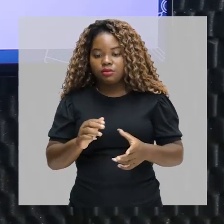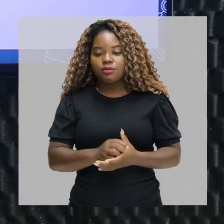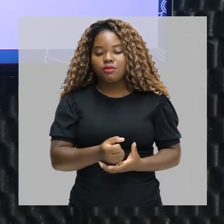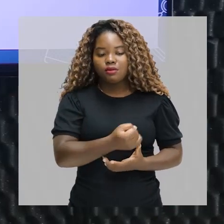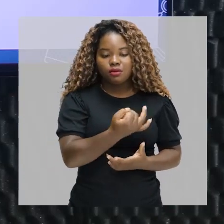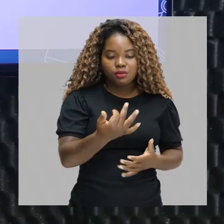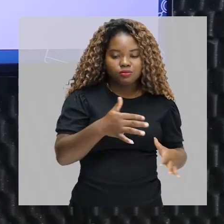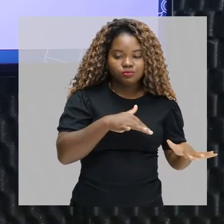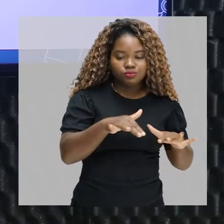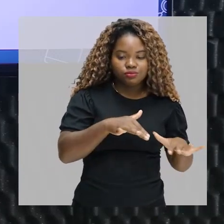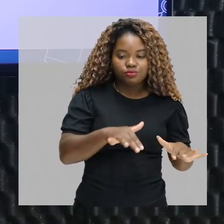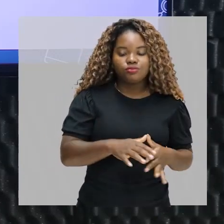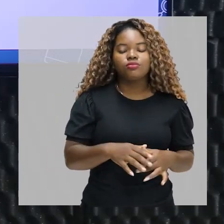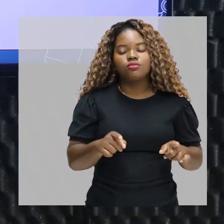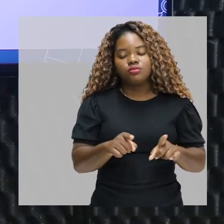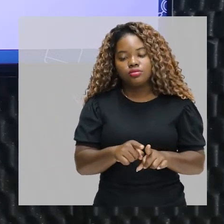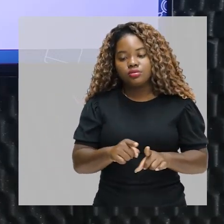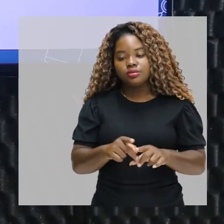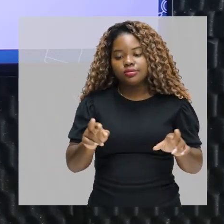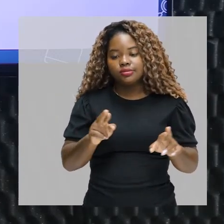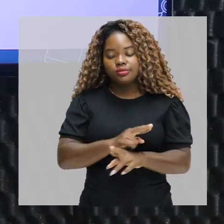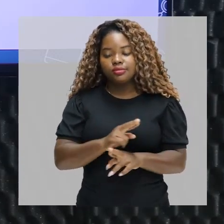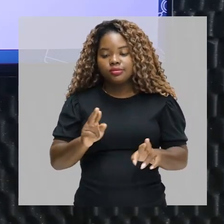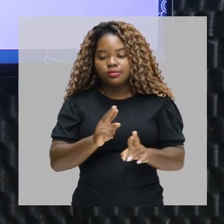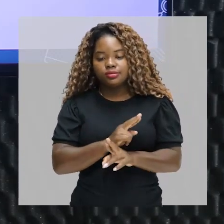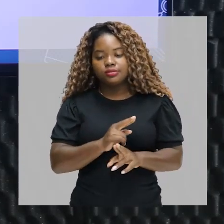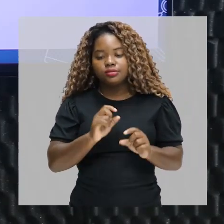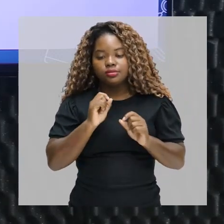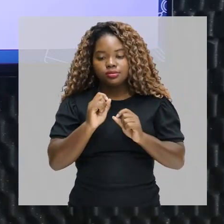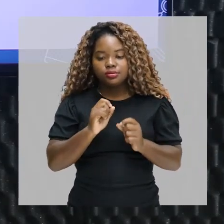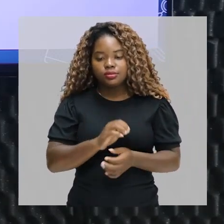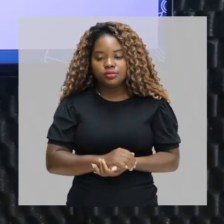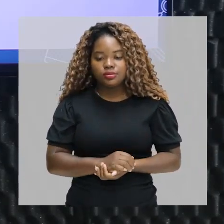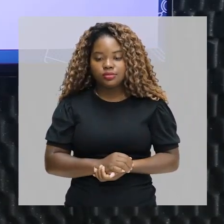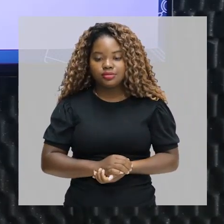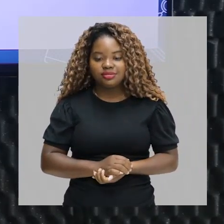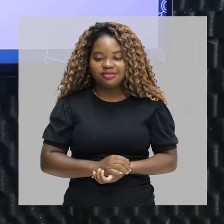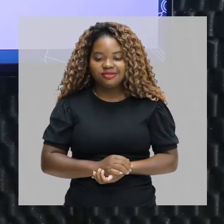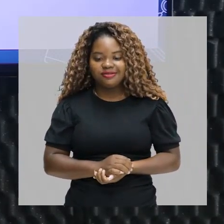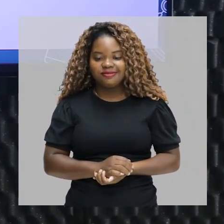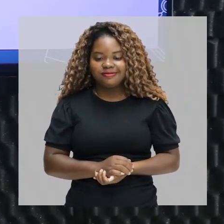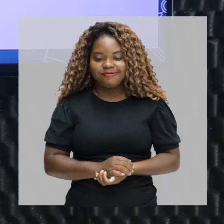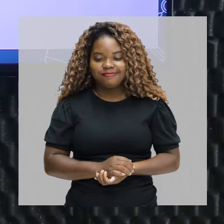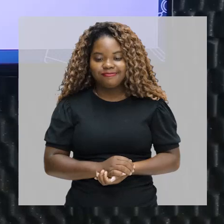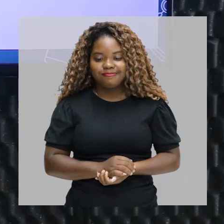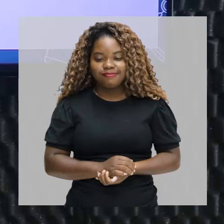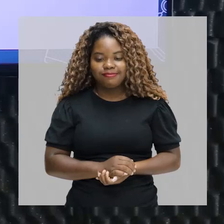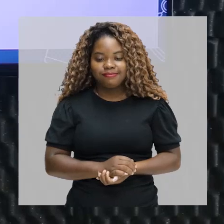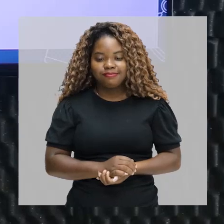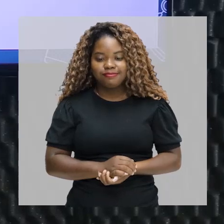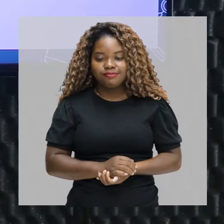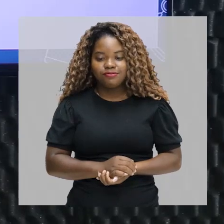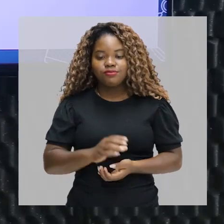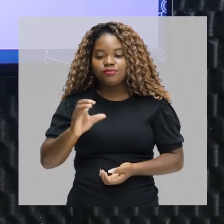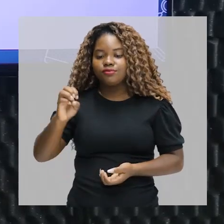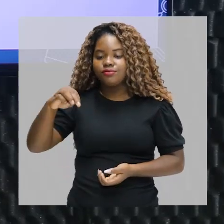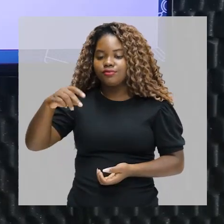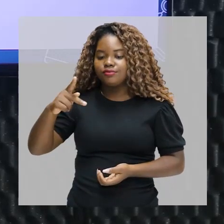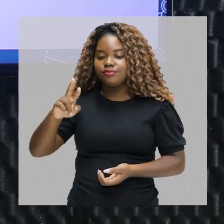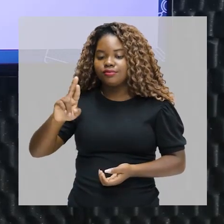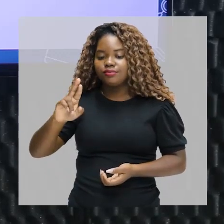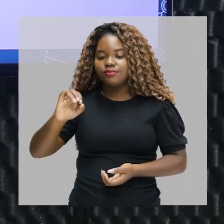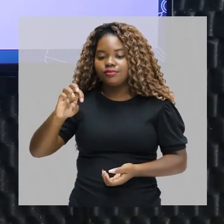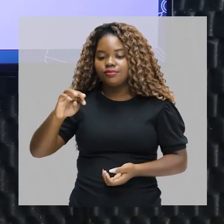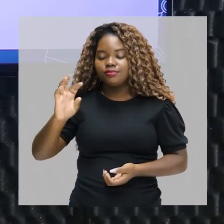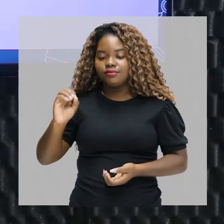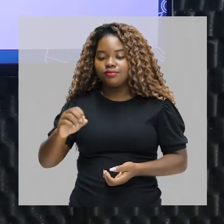quantidade de movimento, que também vai relacionar, não é, o comprimento de onda, tá ok?